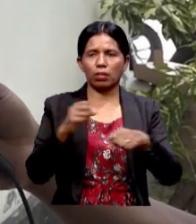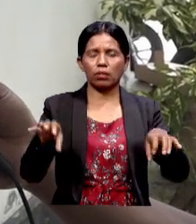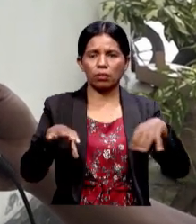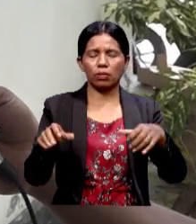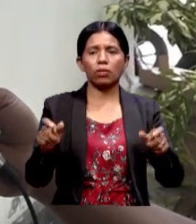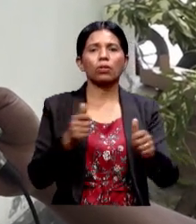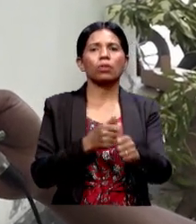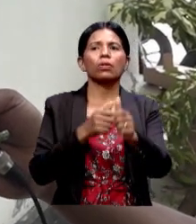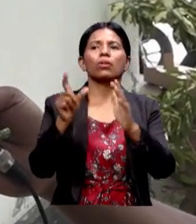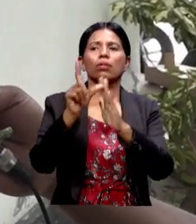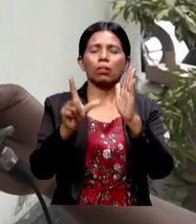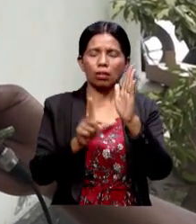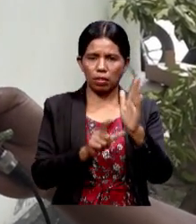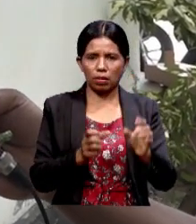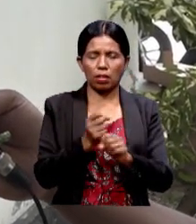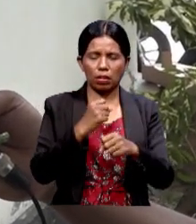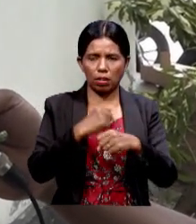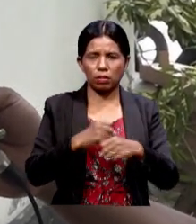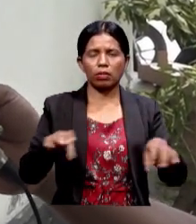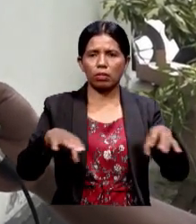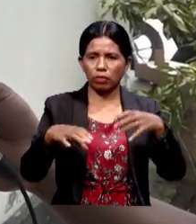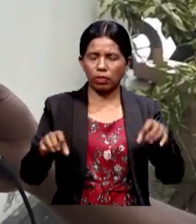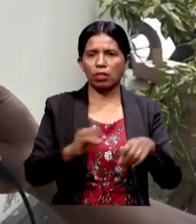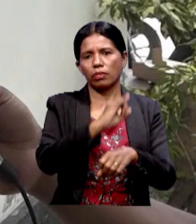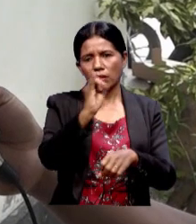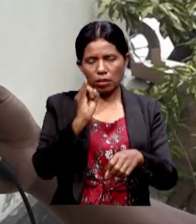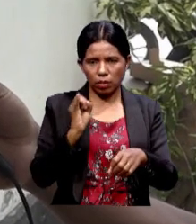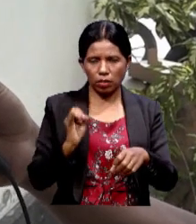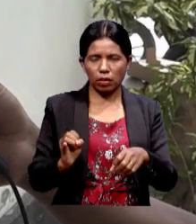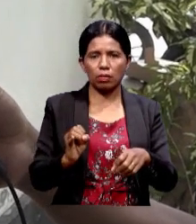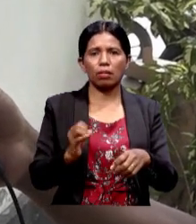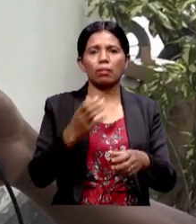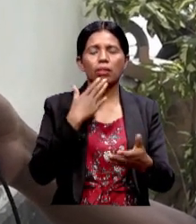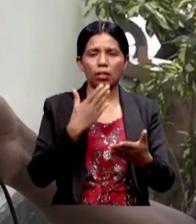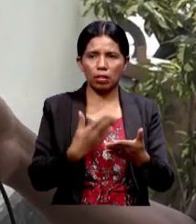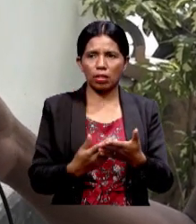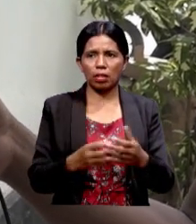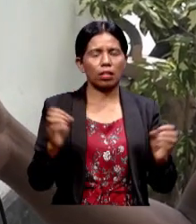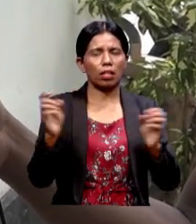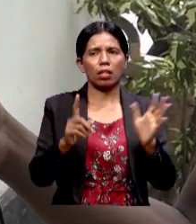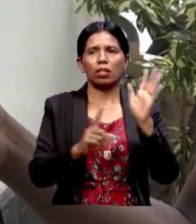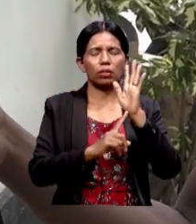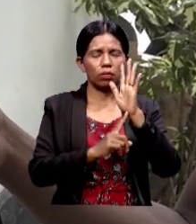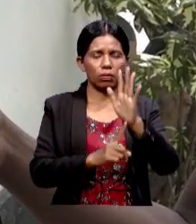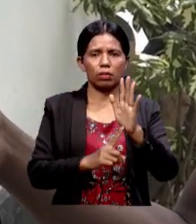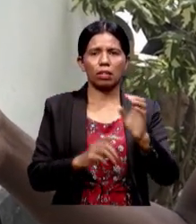lei, hal serviço científico, investigação nebe científico, ne atu ne a